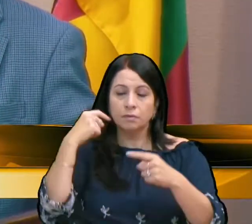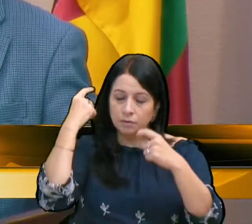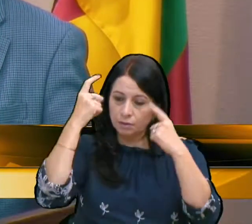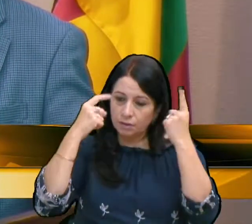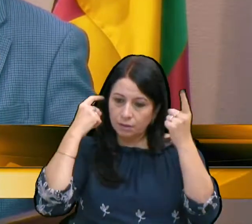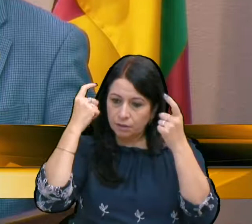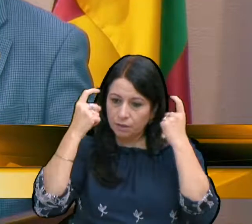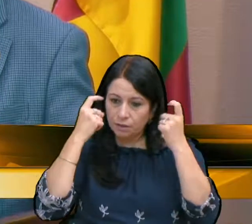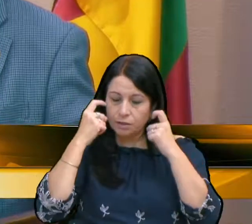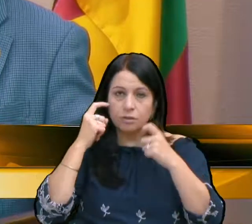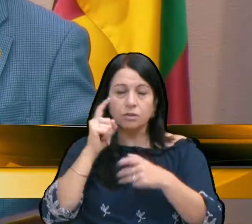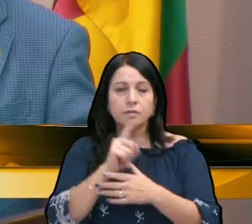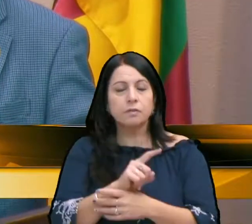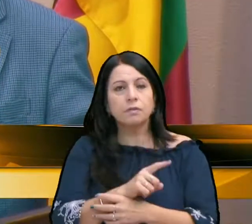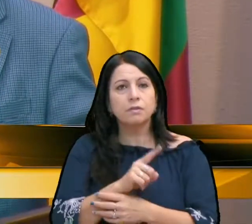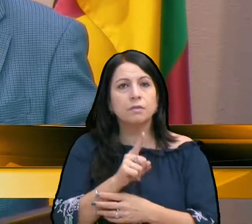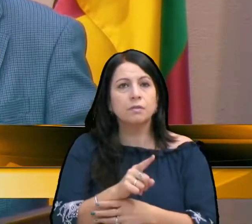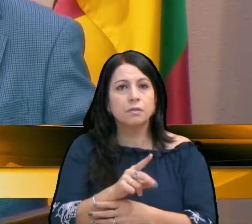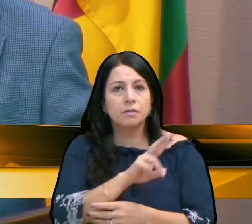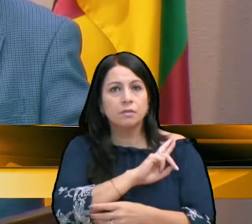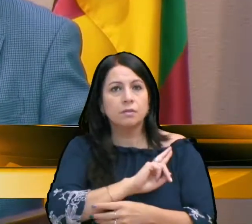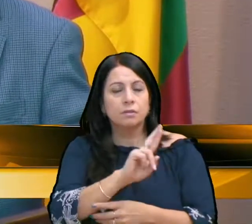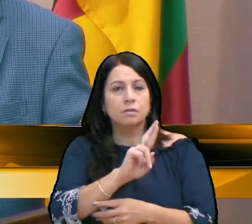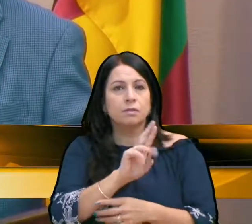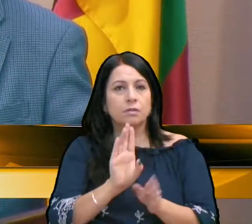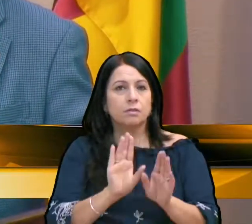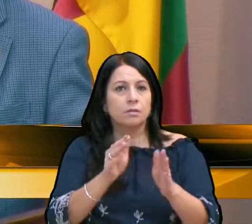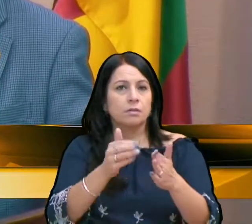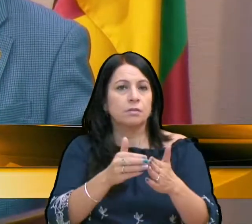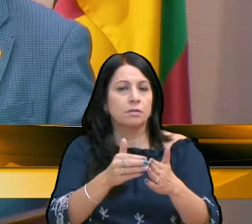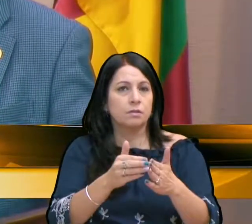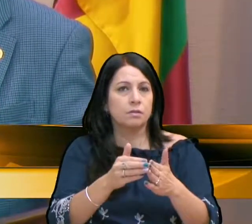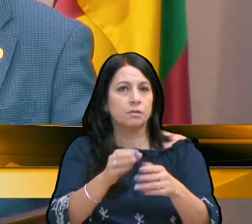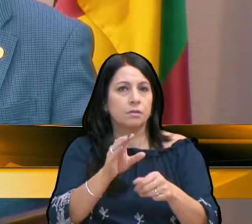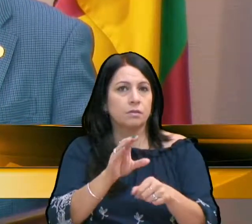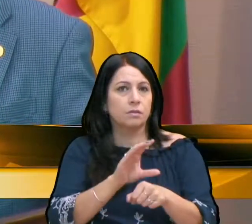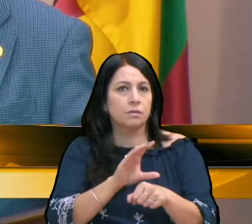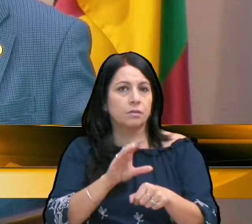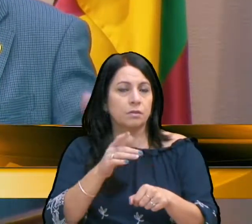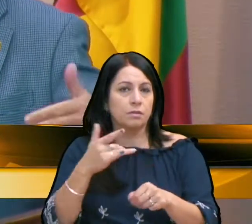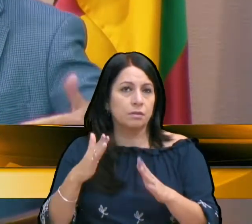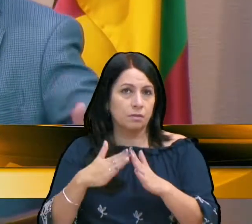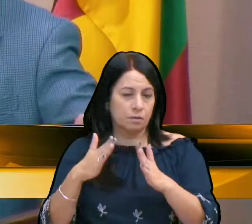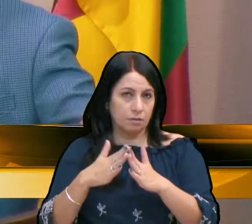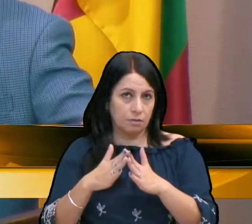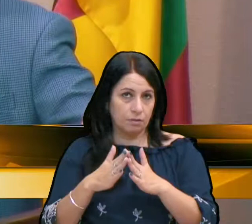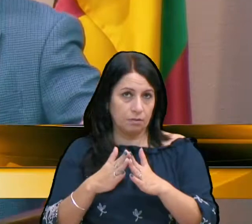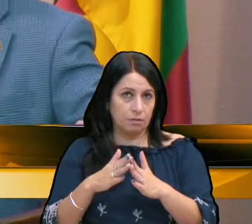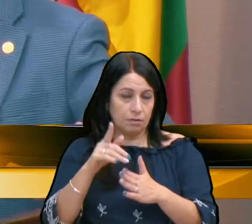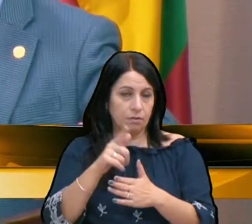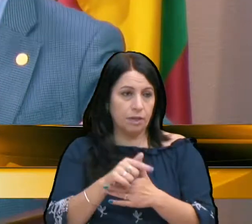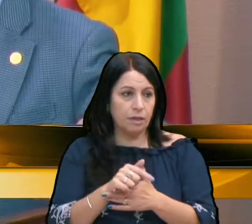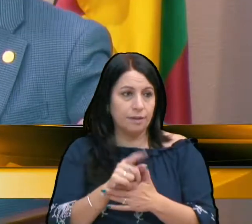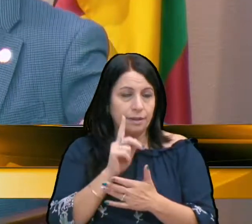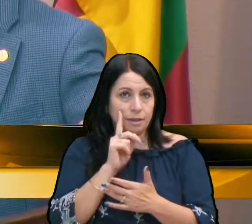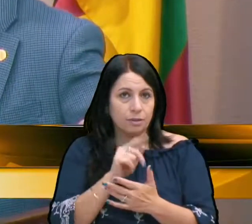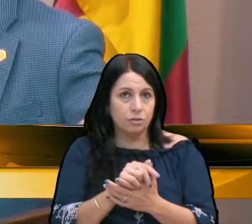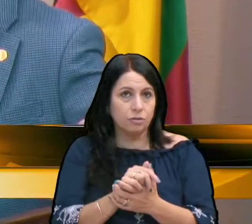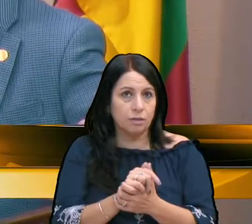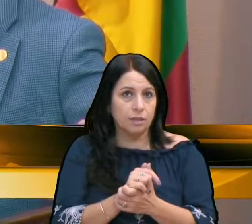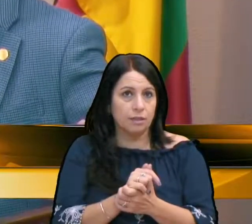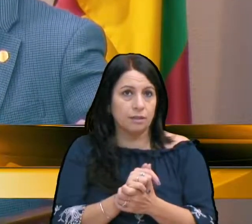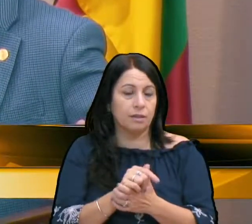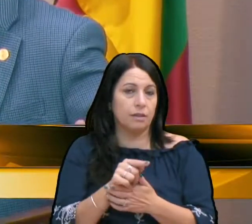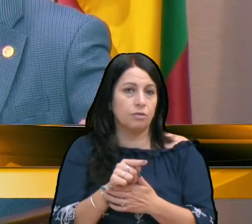que nós trazemos aqui, em nome da Comissão de Educação aqui da Casa, é que nós temos, sim,